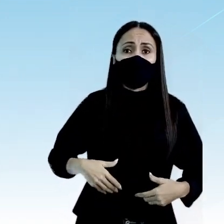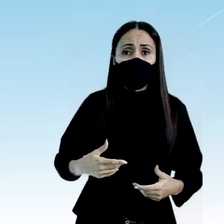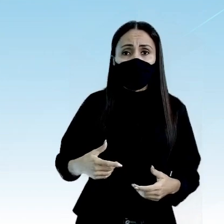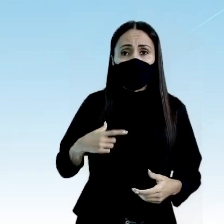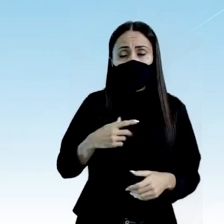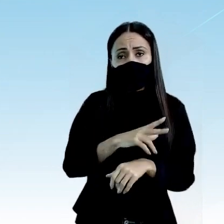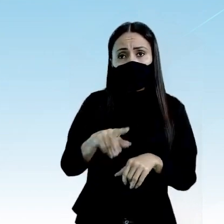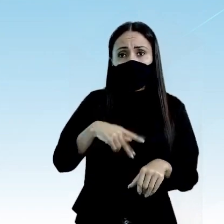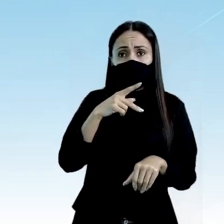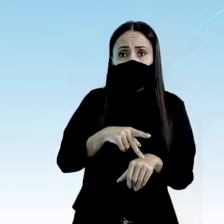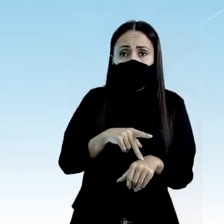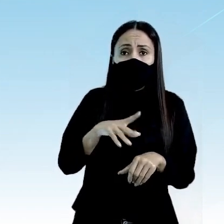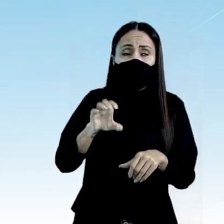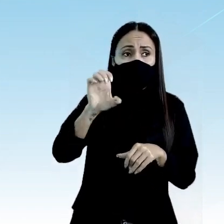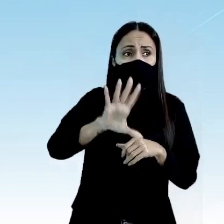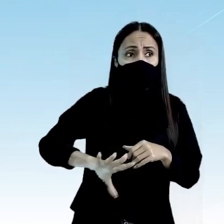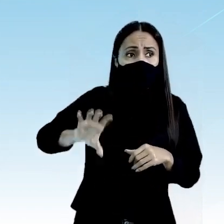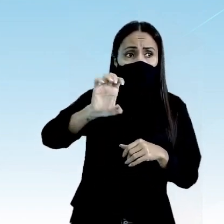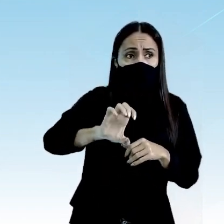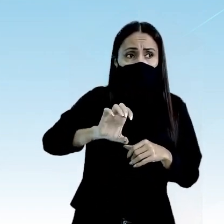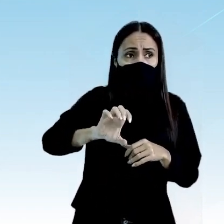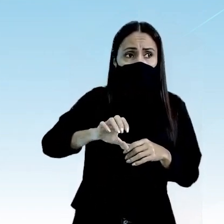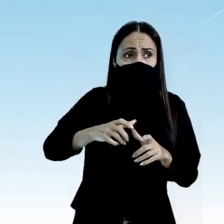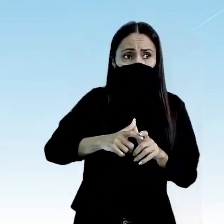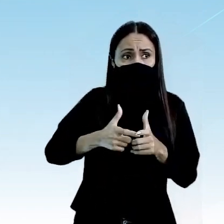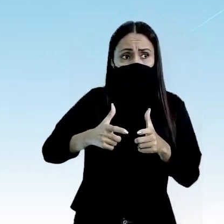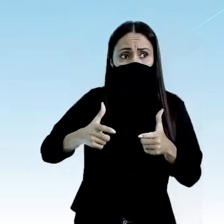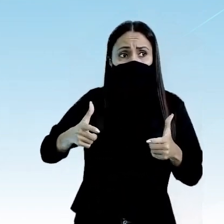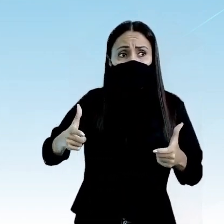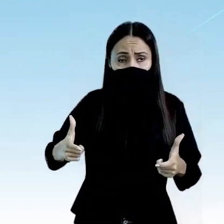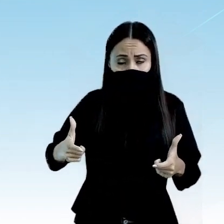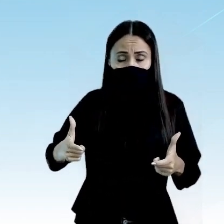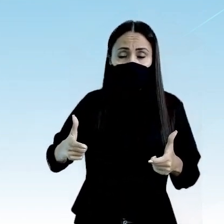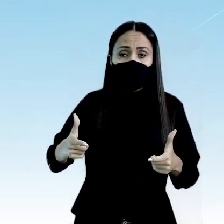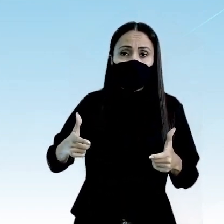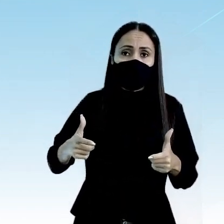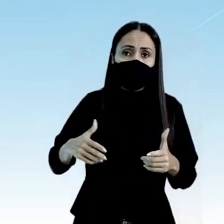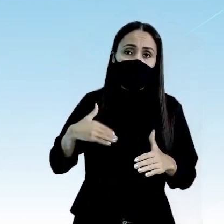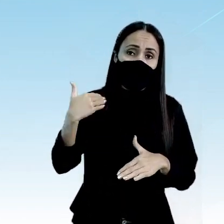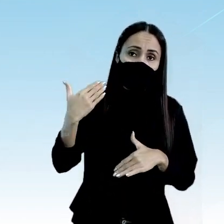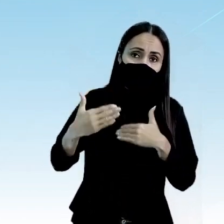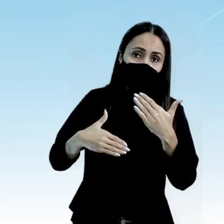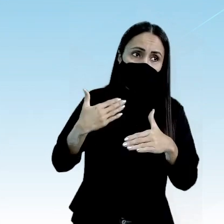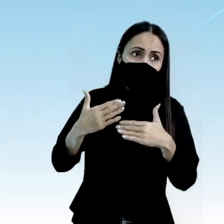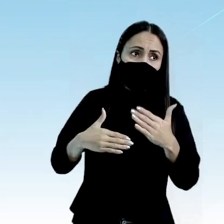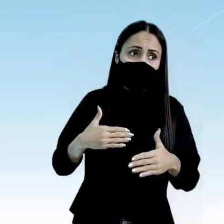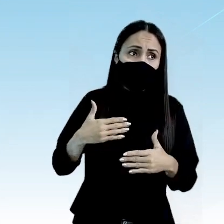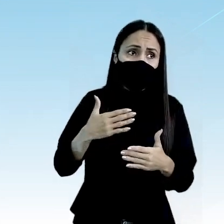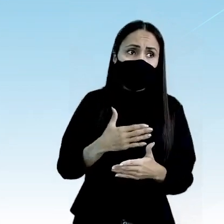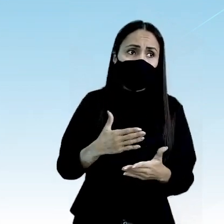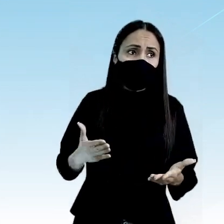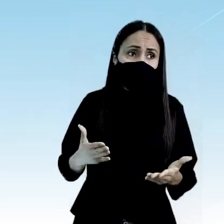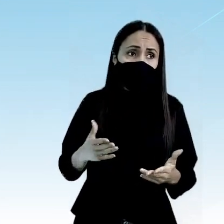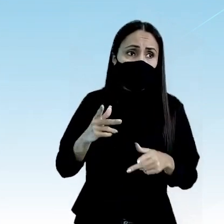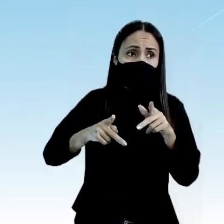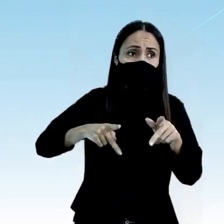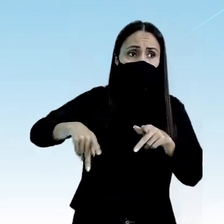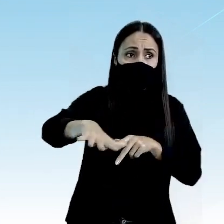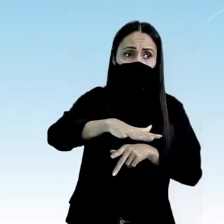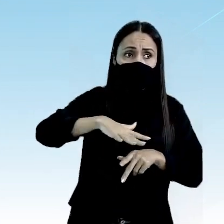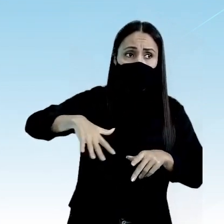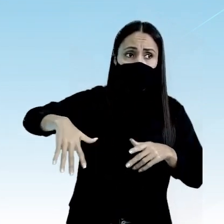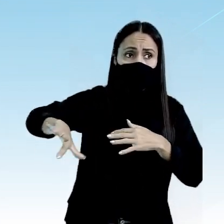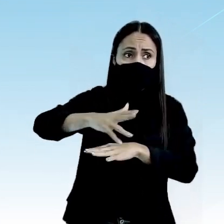com frequência. Crescia assim, a passos largos, a circulação de pessoas